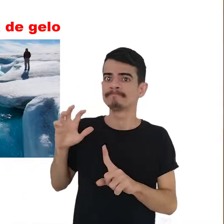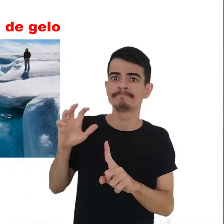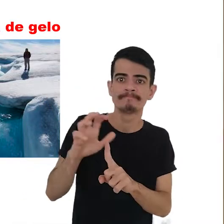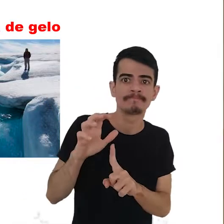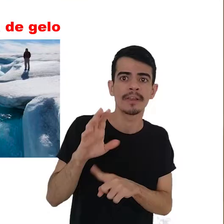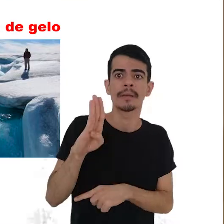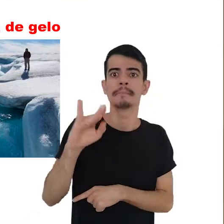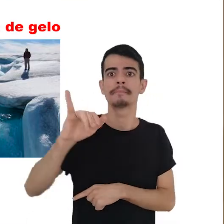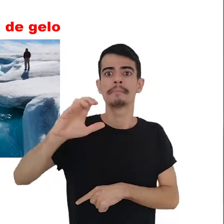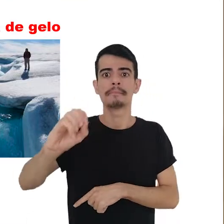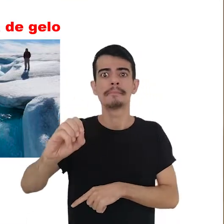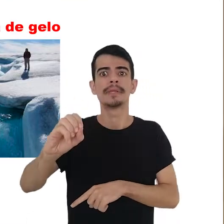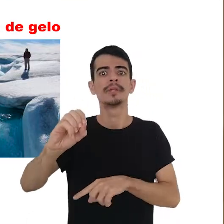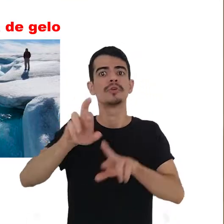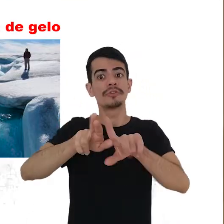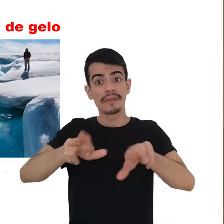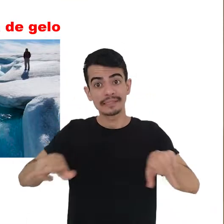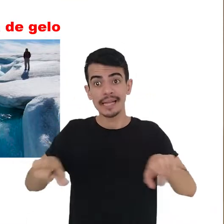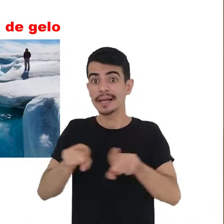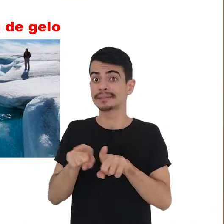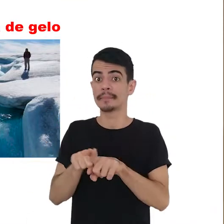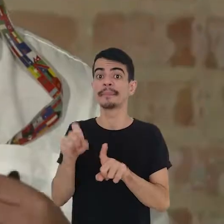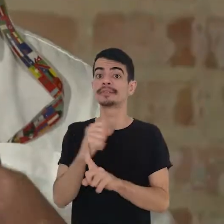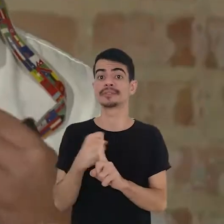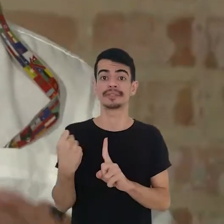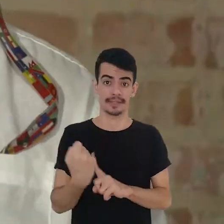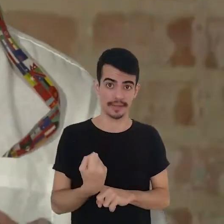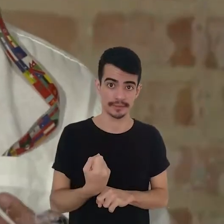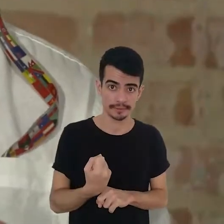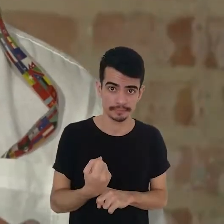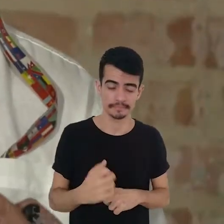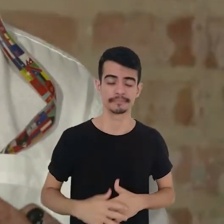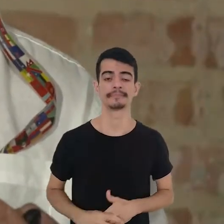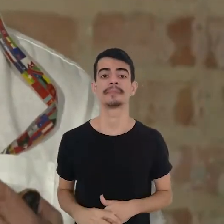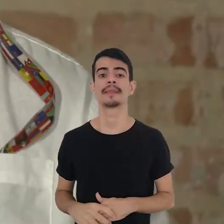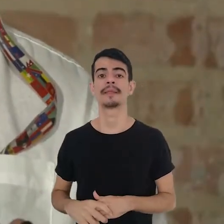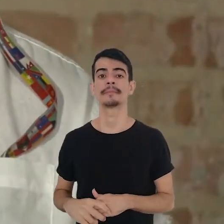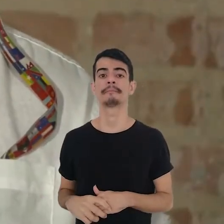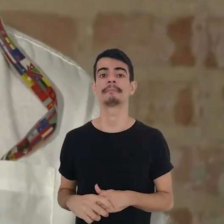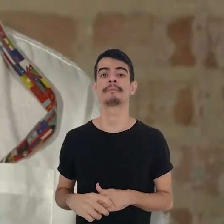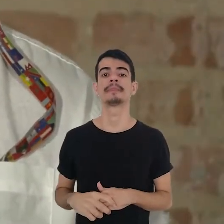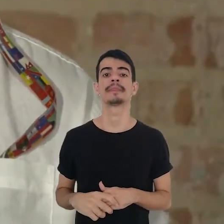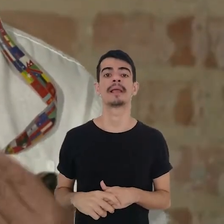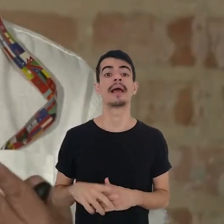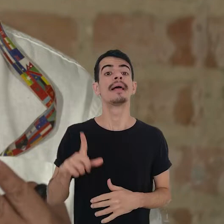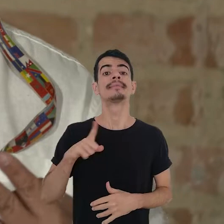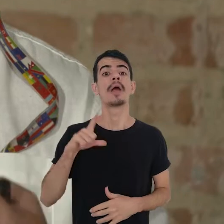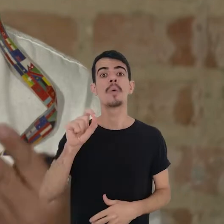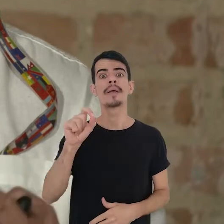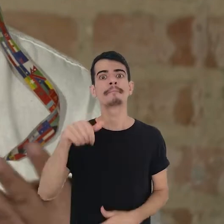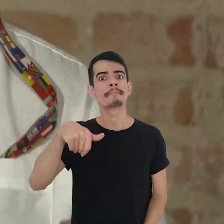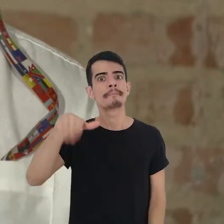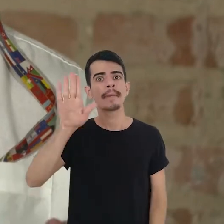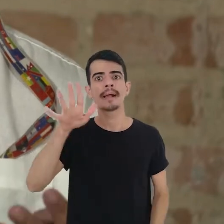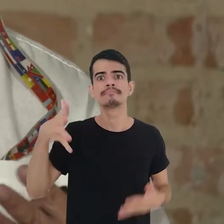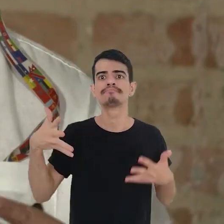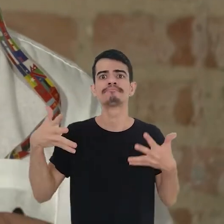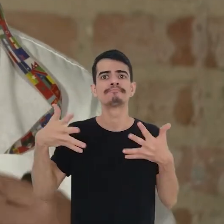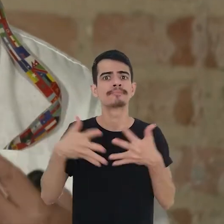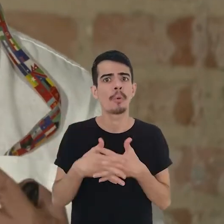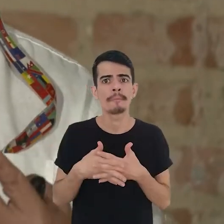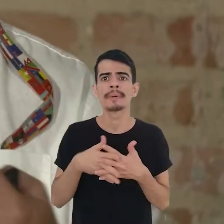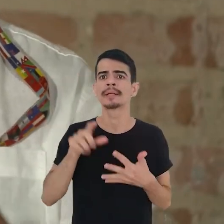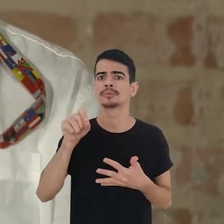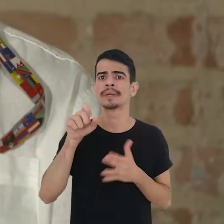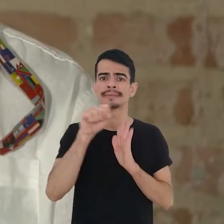a biodiversidade e para a sociedade. Um dos fatores que tornam as mudanças climáticas algo extremamente complexo